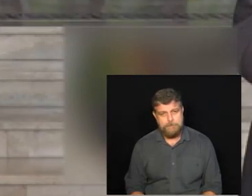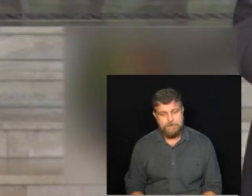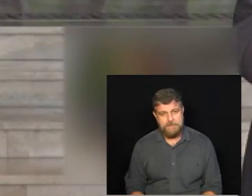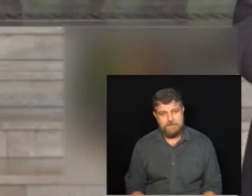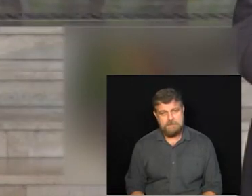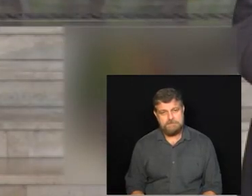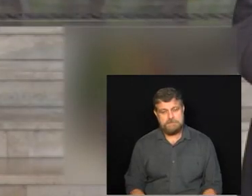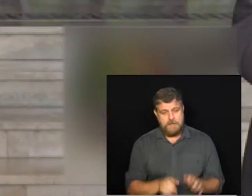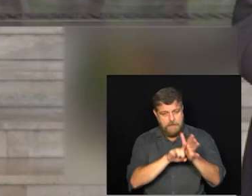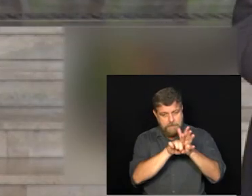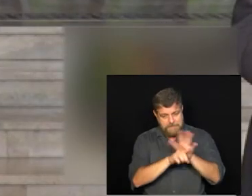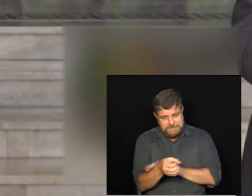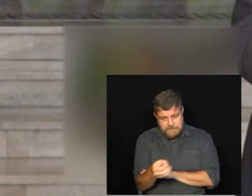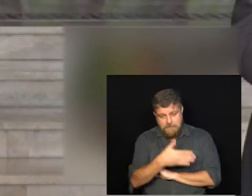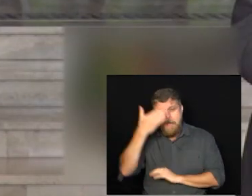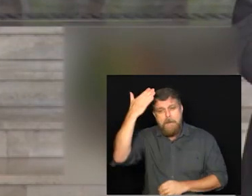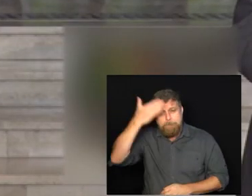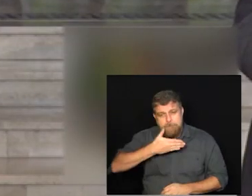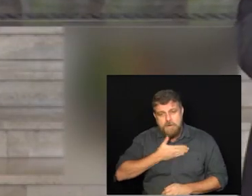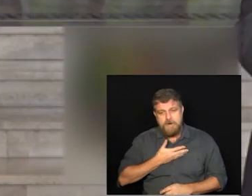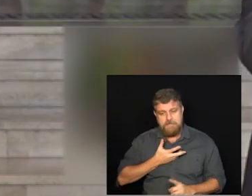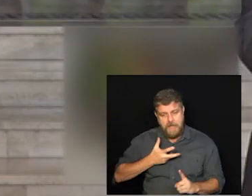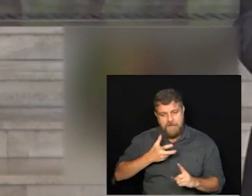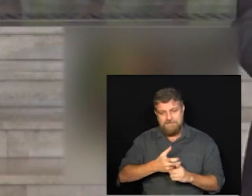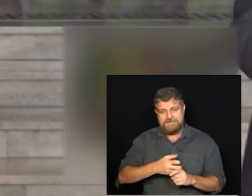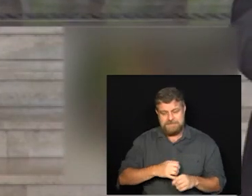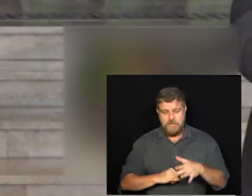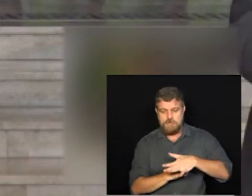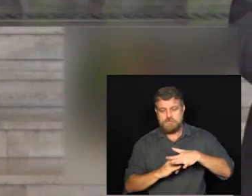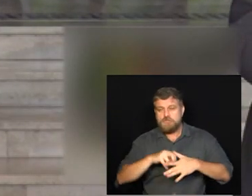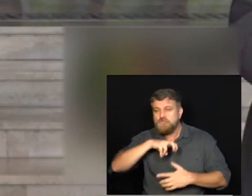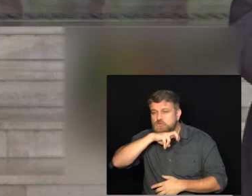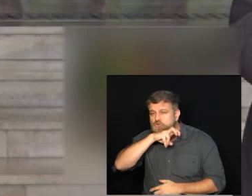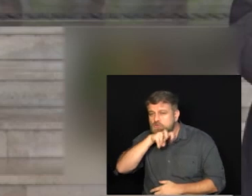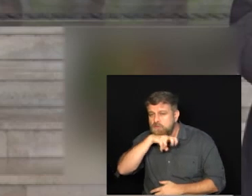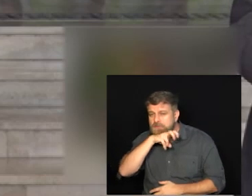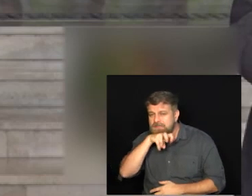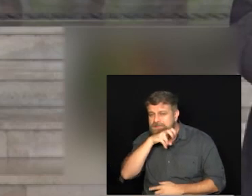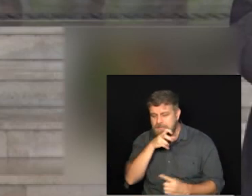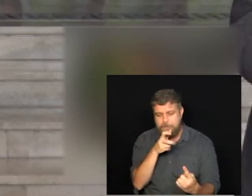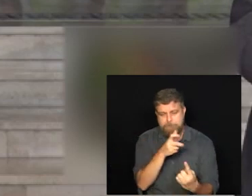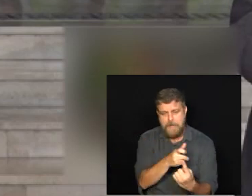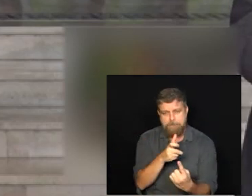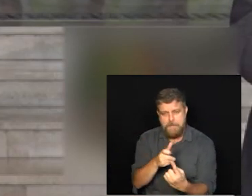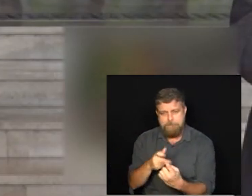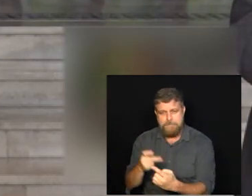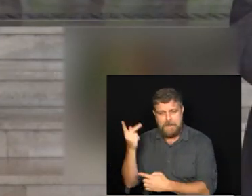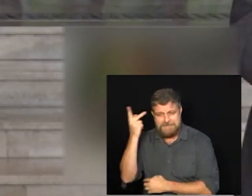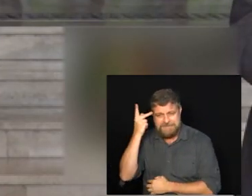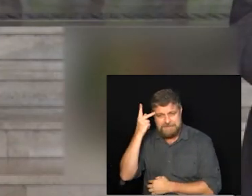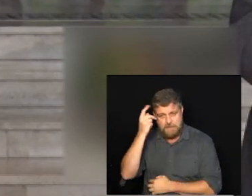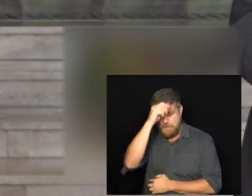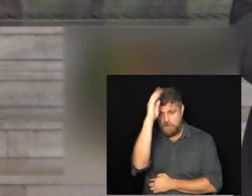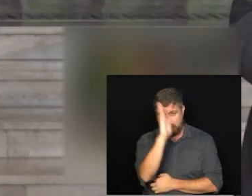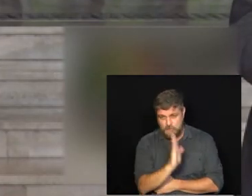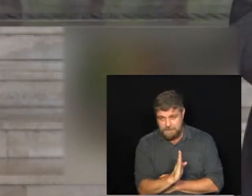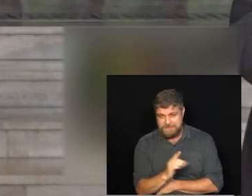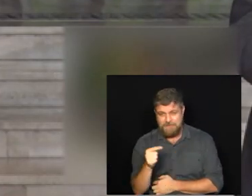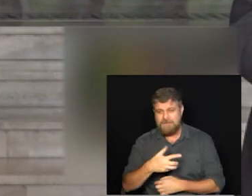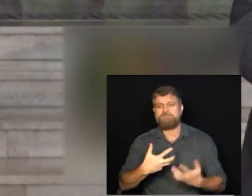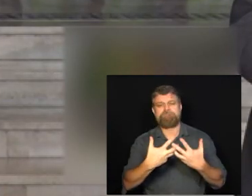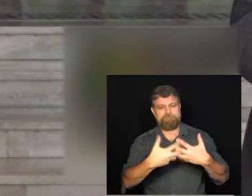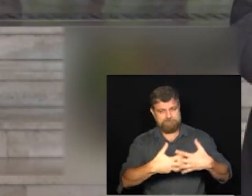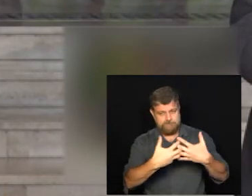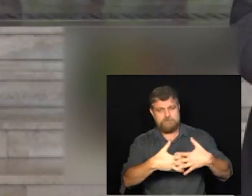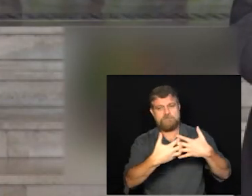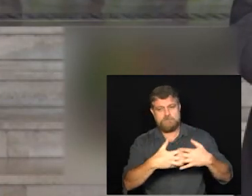Uma nova pesquisa comprova que a vacina do Butantan, essa mesma que estamos vacinando aqui em São Paulo e em todo o Brasil, é